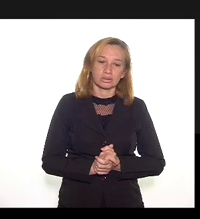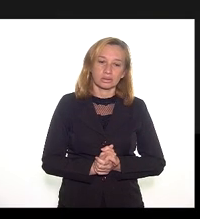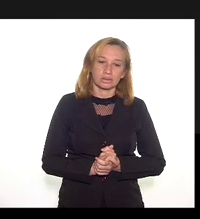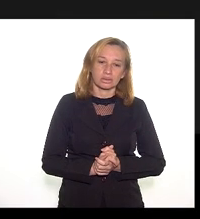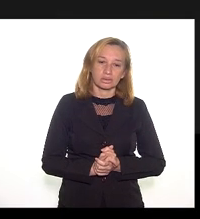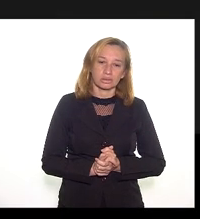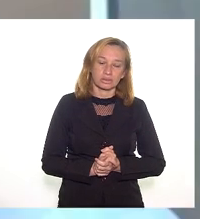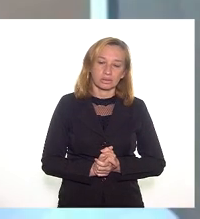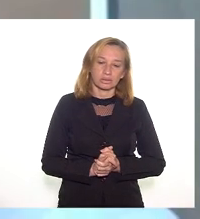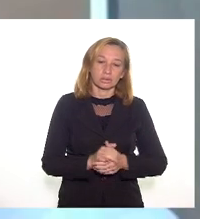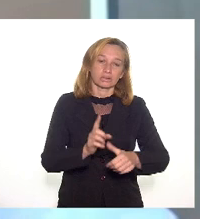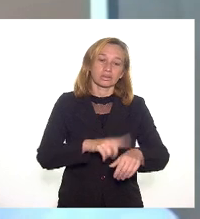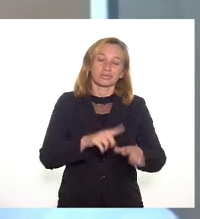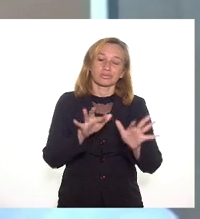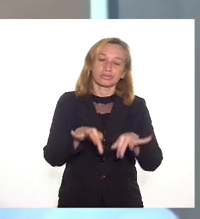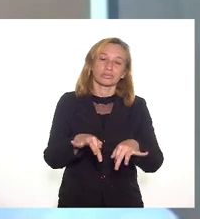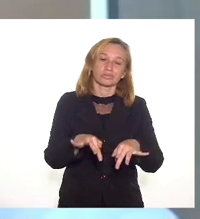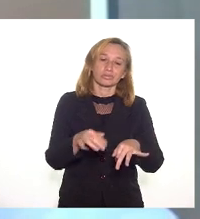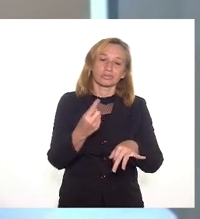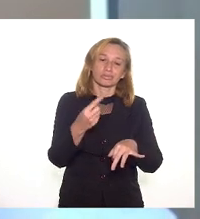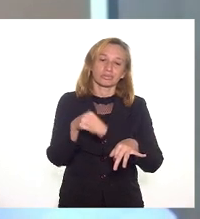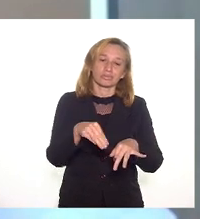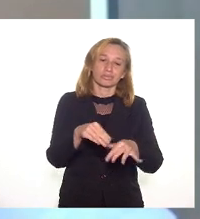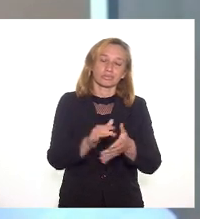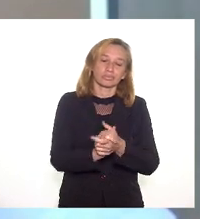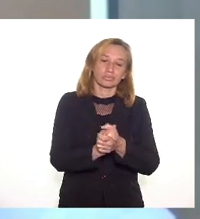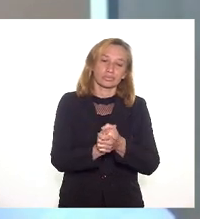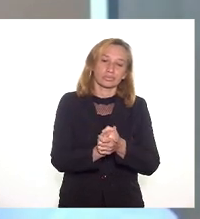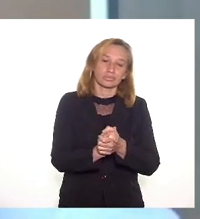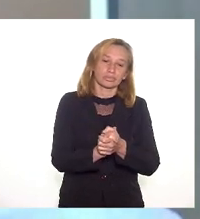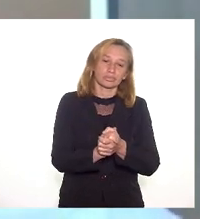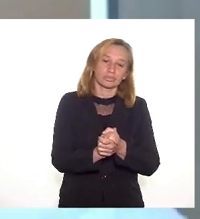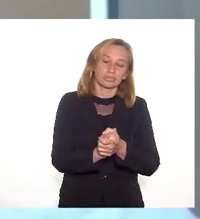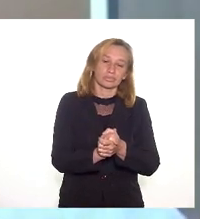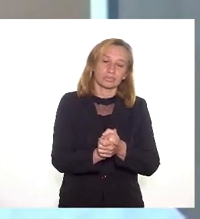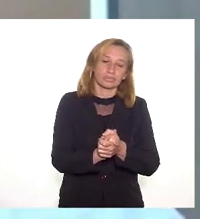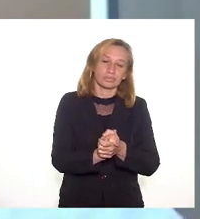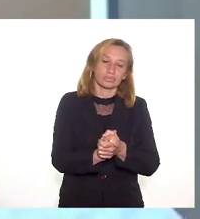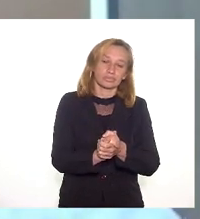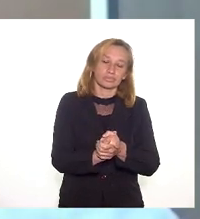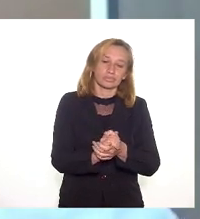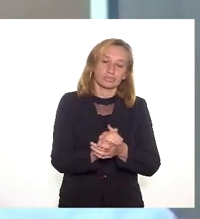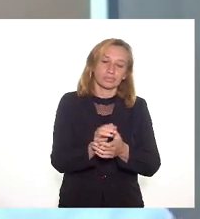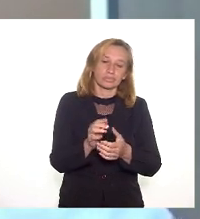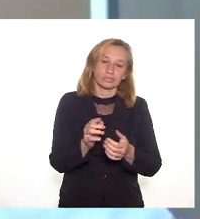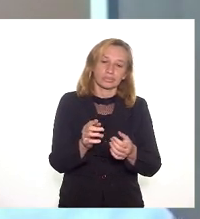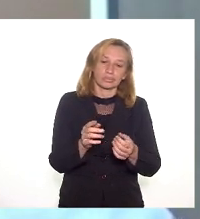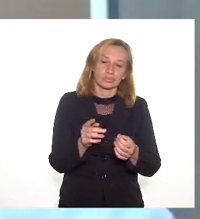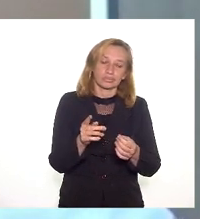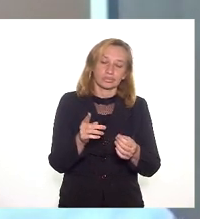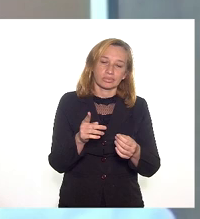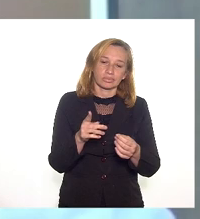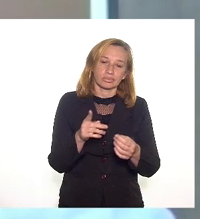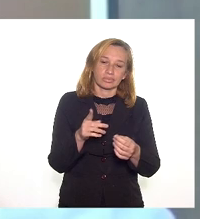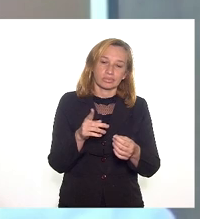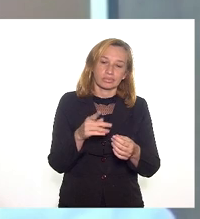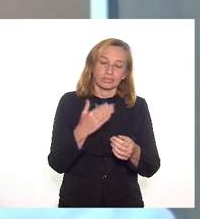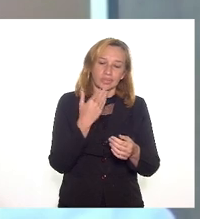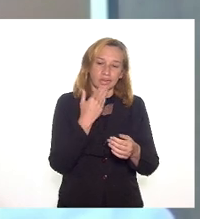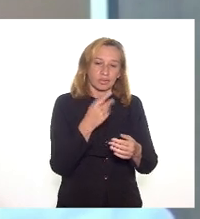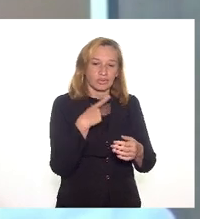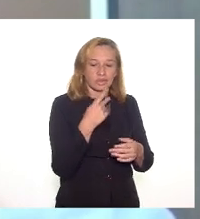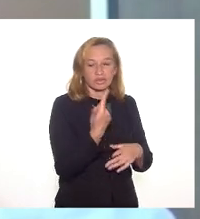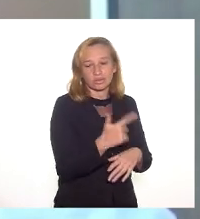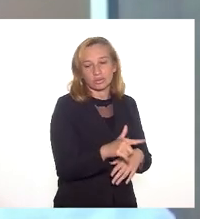preciso encerrar a sessão, Sérgio, um minuto, mas sem tréplica novamente. Se a Lucinha concordar, eu